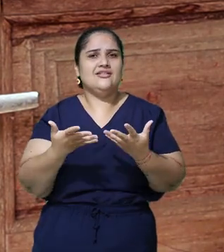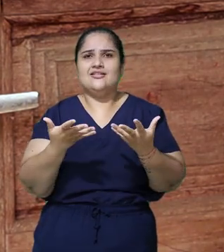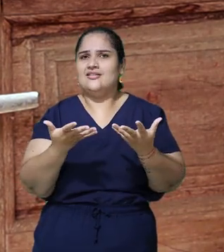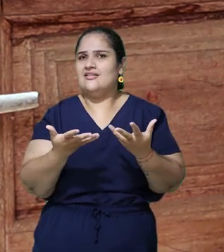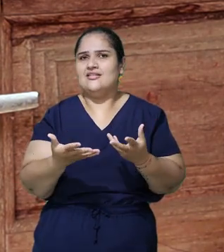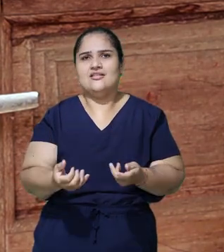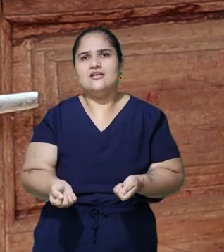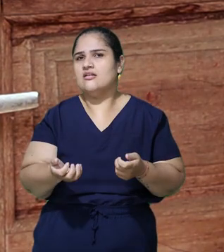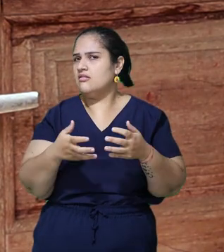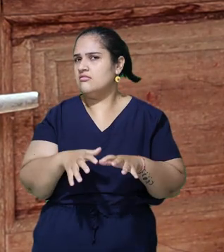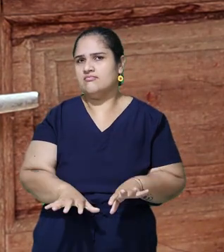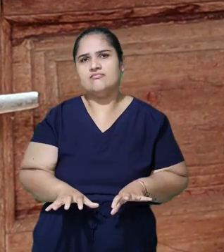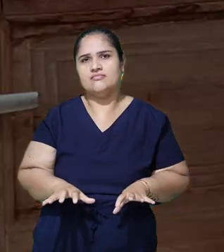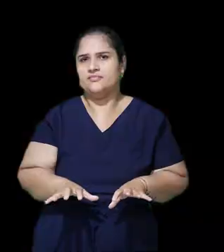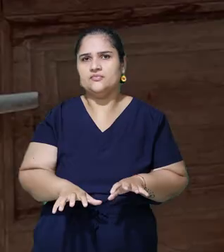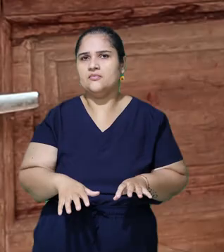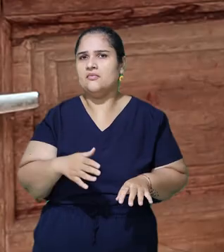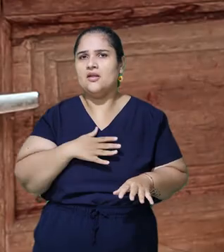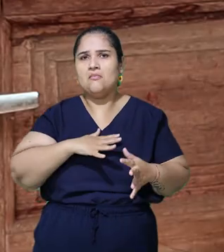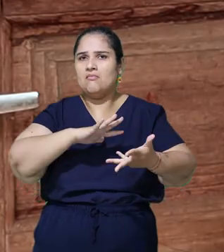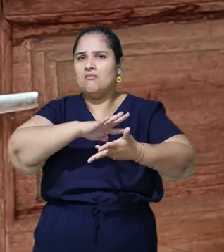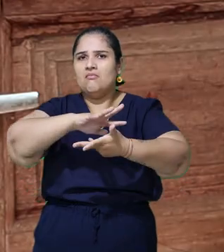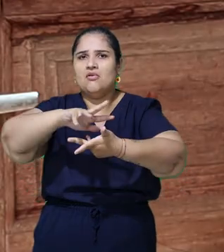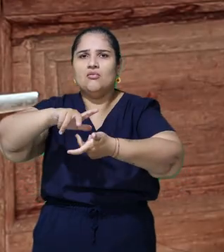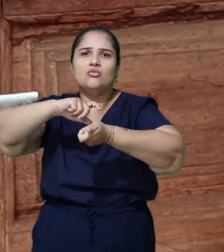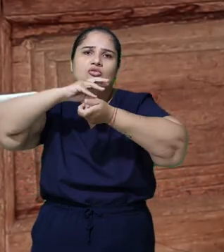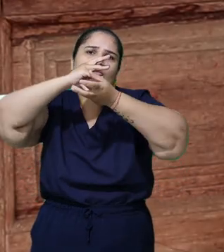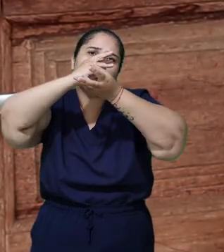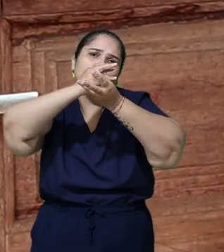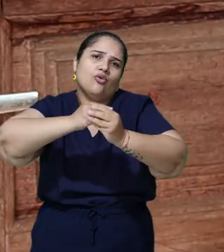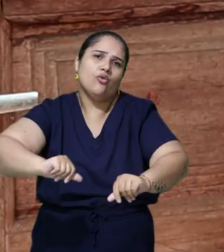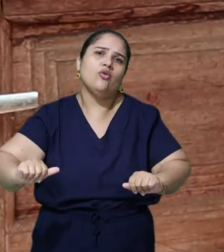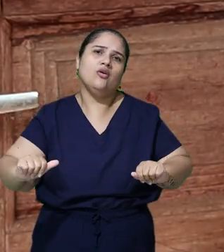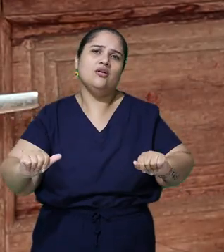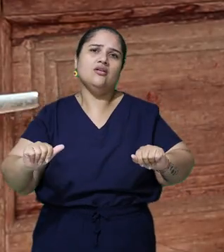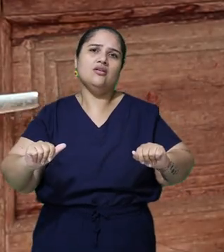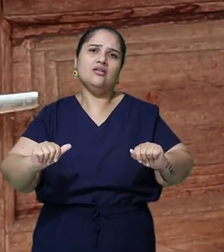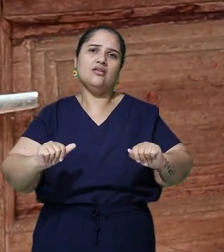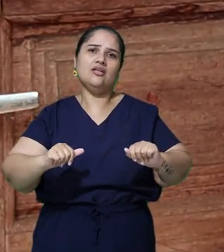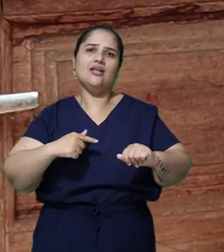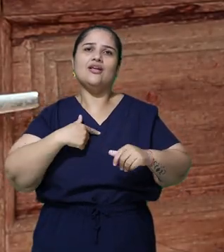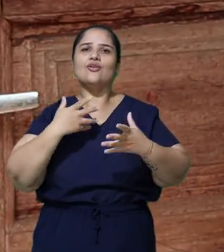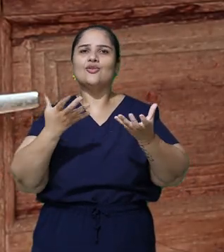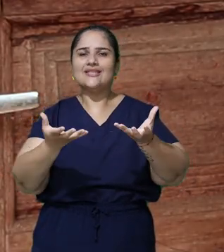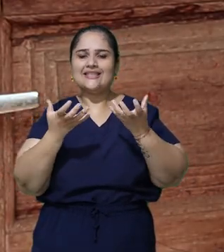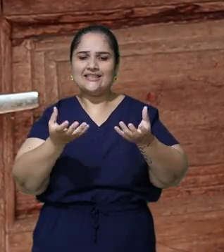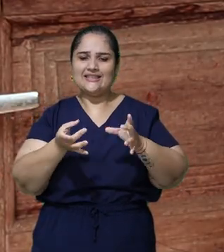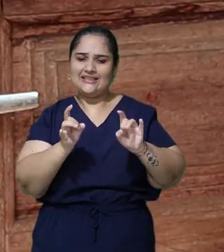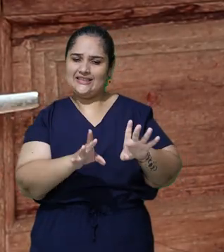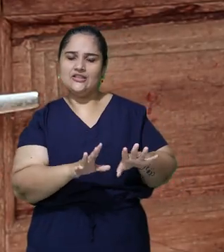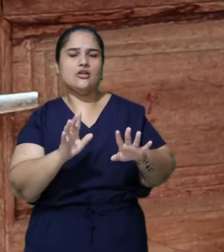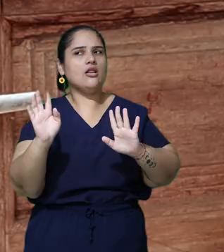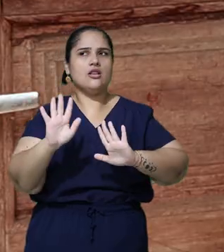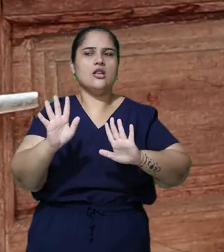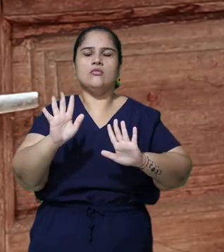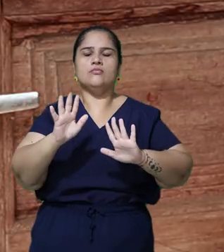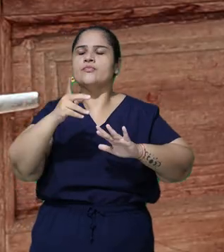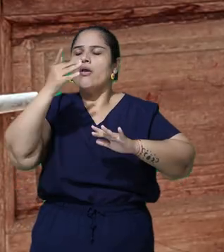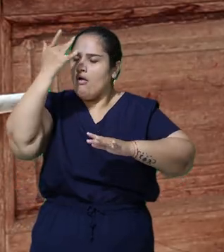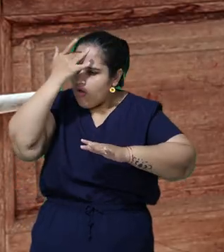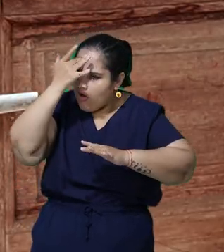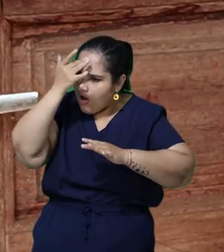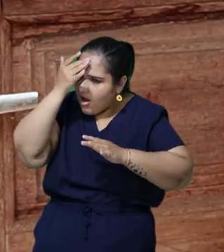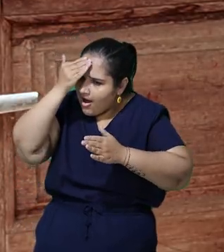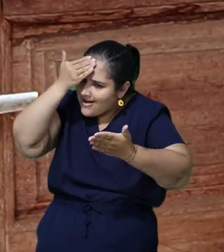Meu mundo assim desabou, porque precisei muitas vezes desistir, só que já não confio em Deus que dá tudo